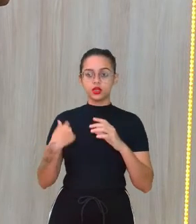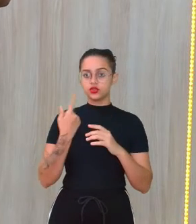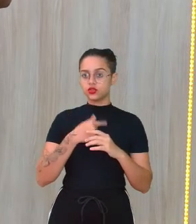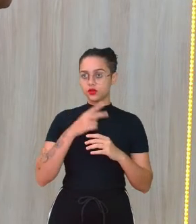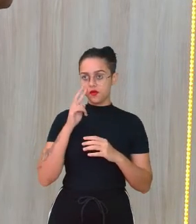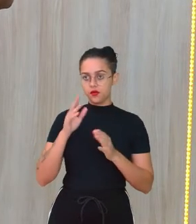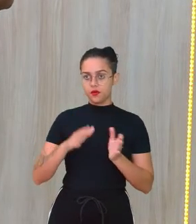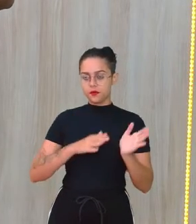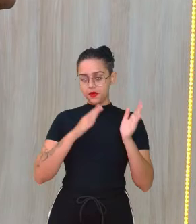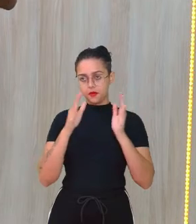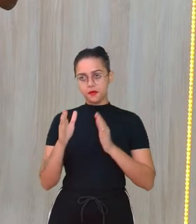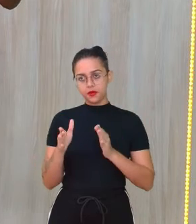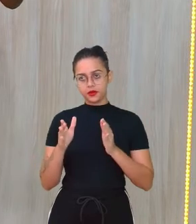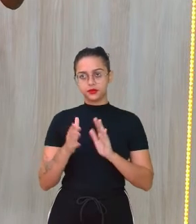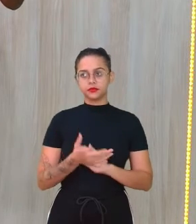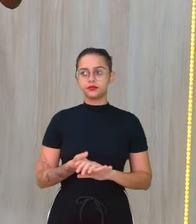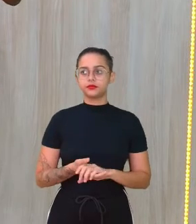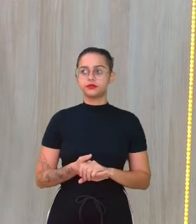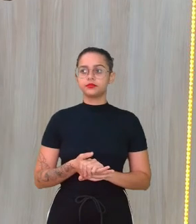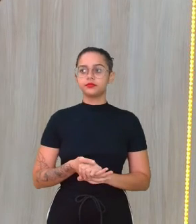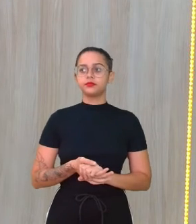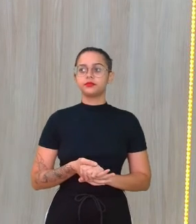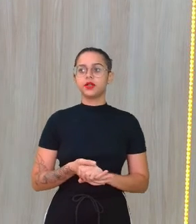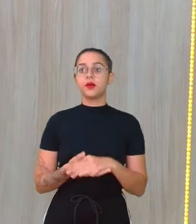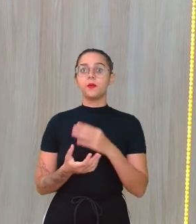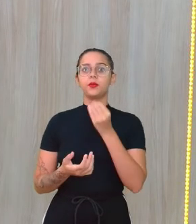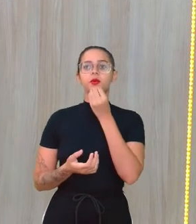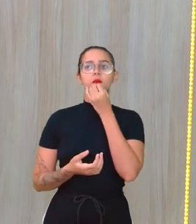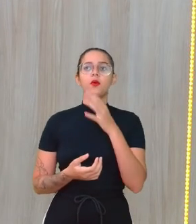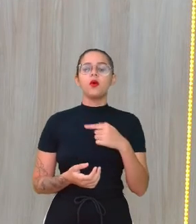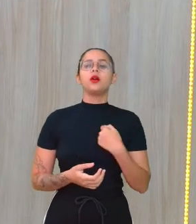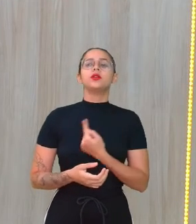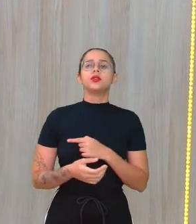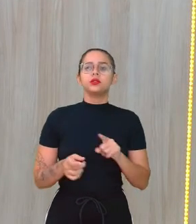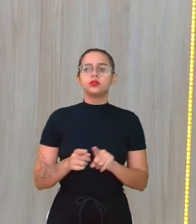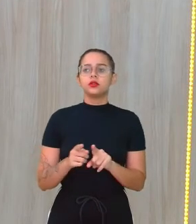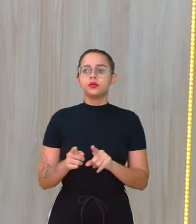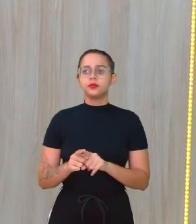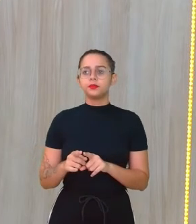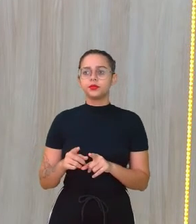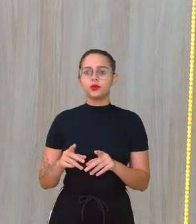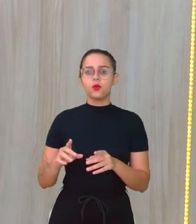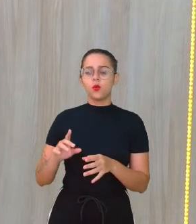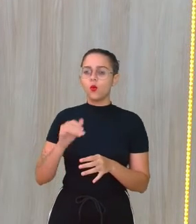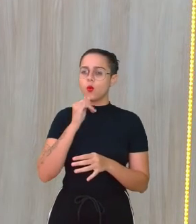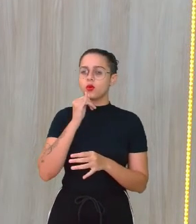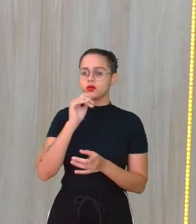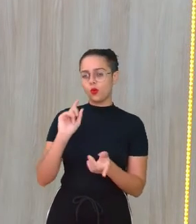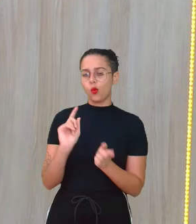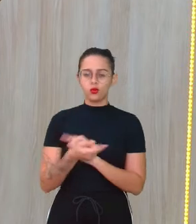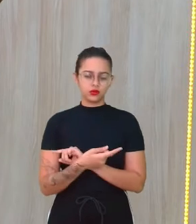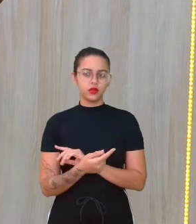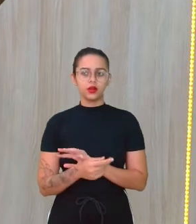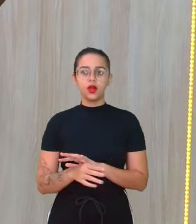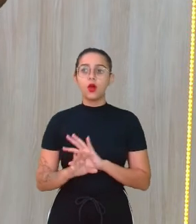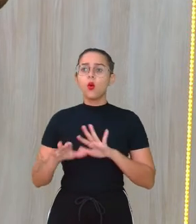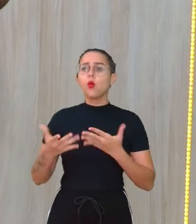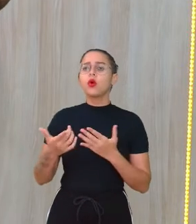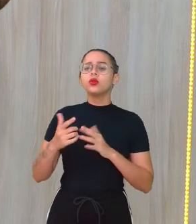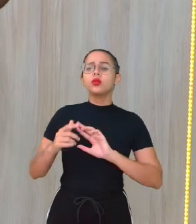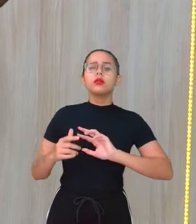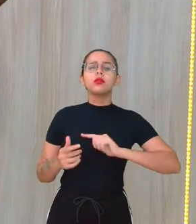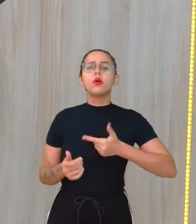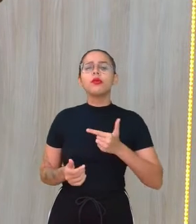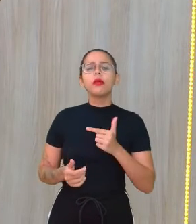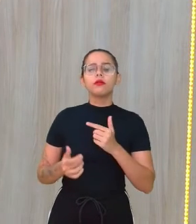parte aí, tá certo? E é muito bom a gente também ver um contra-exemplo, ou seja, quando é que não são